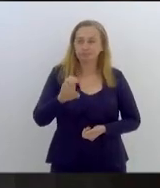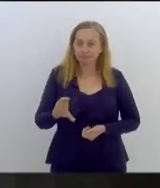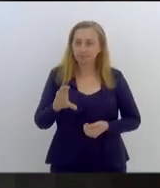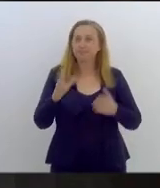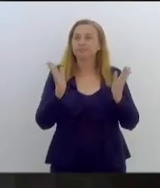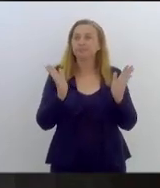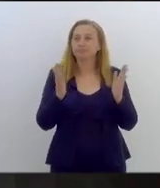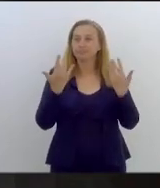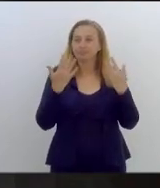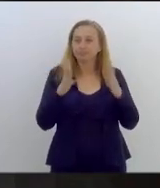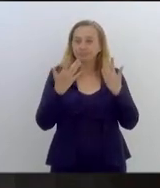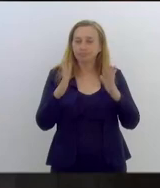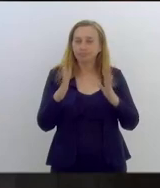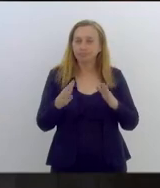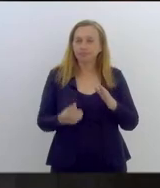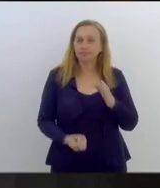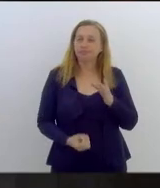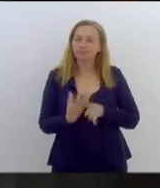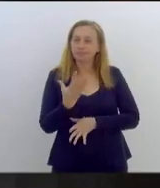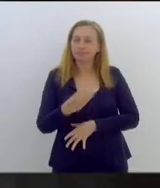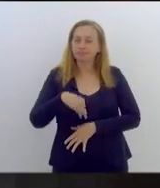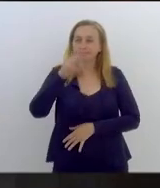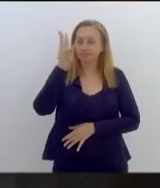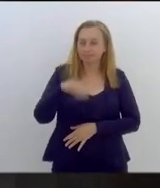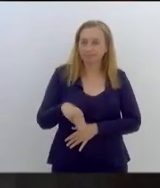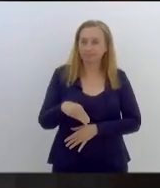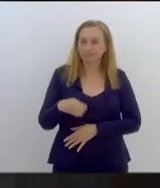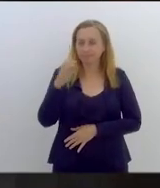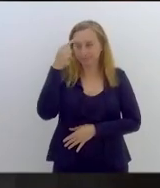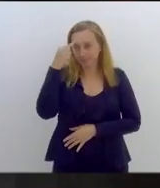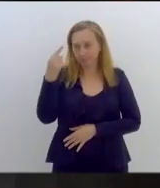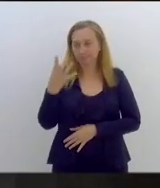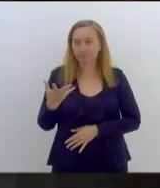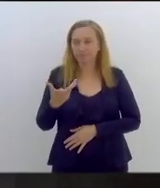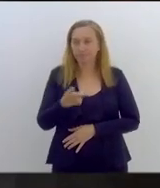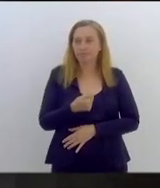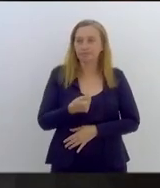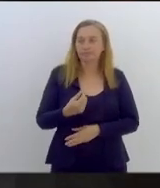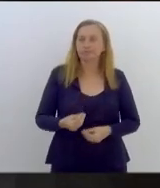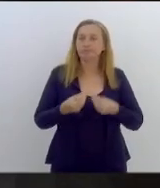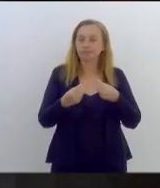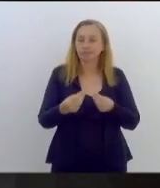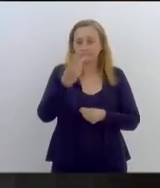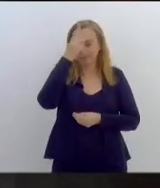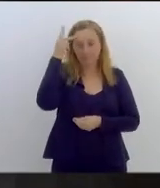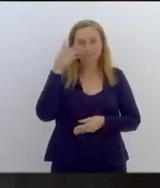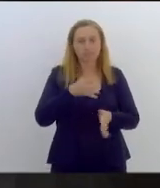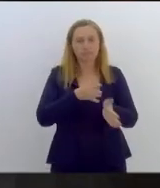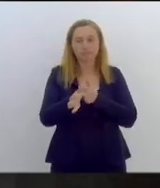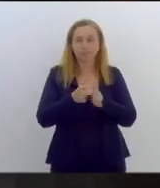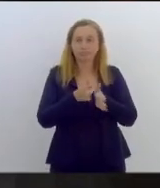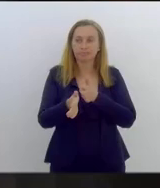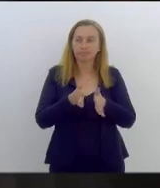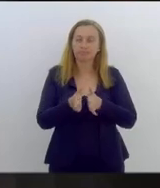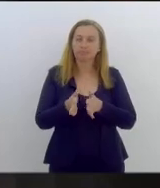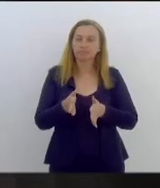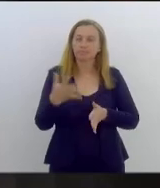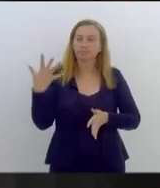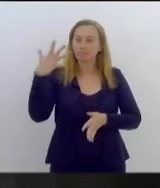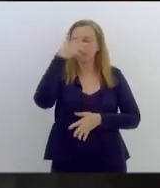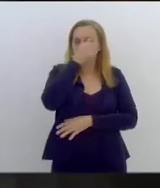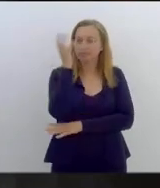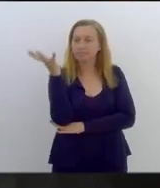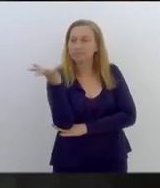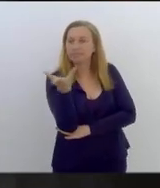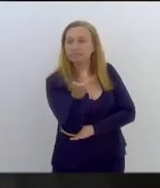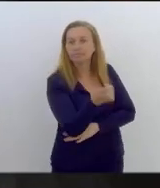parabenizo os autores por essa linda ideia de garantir às pessoas o acesso às belezas da